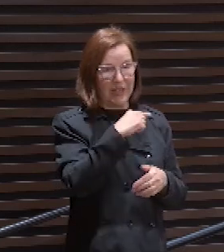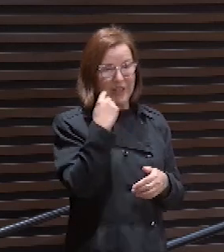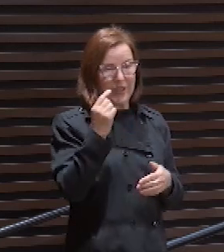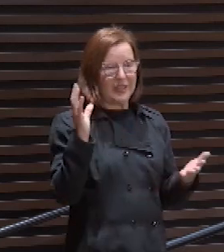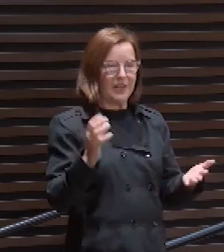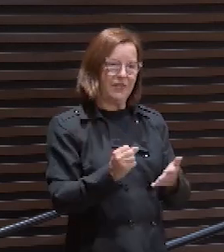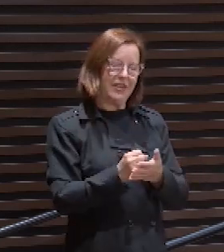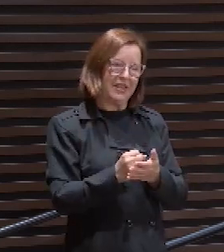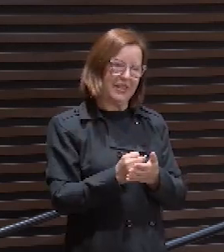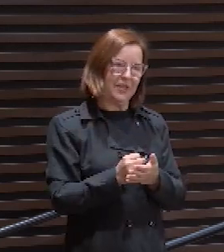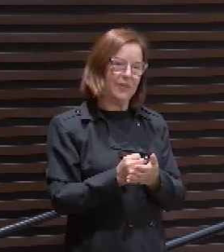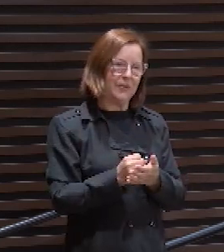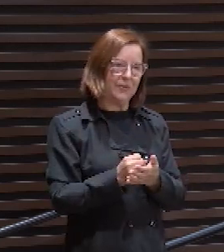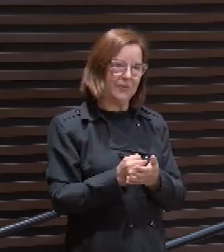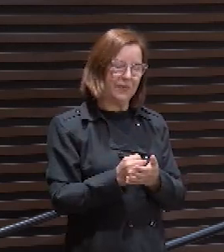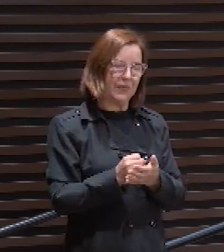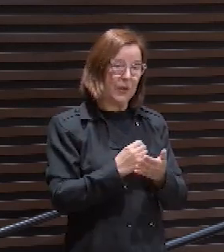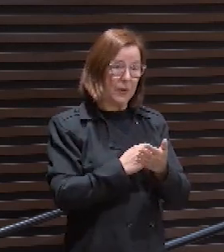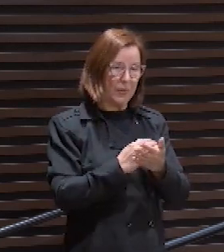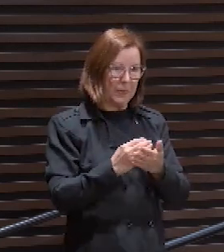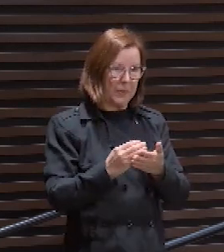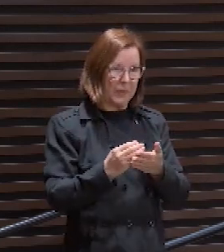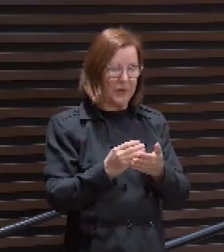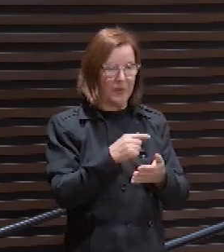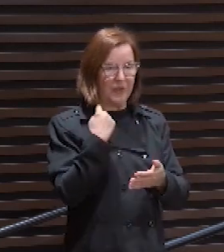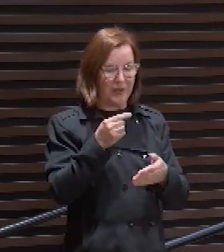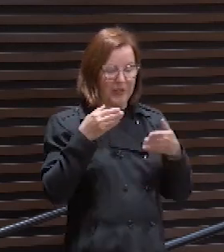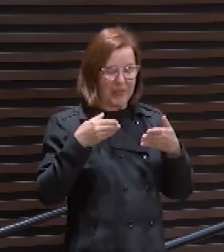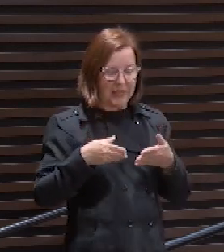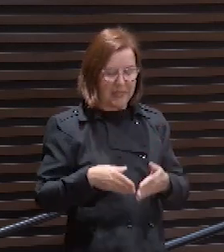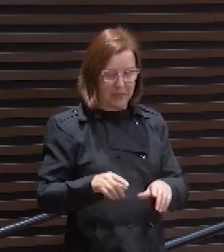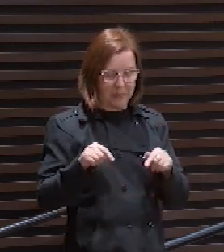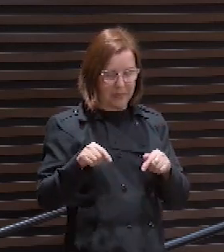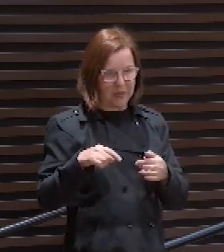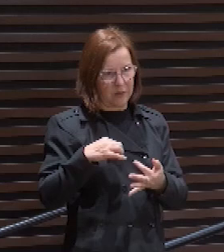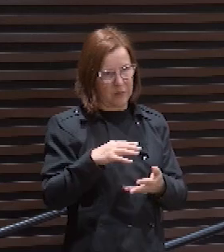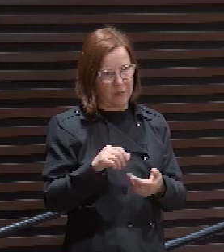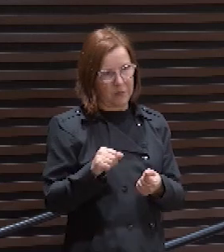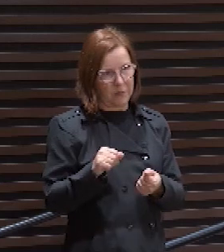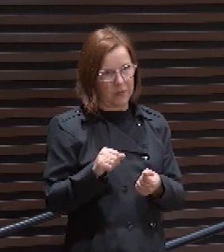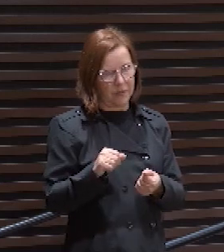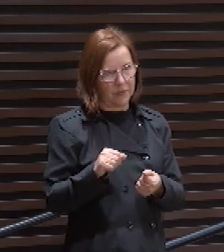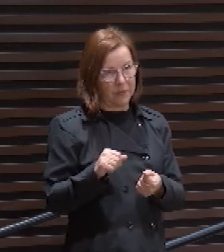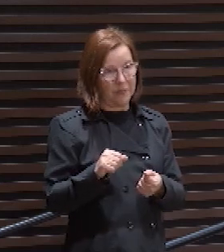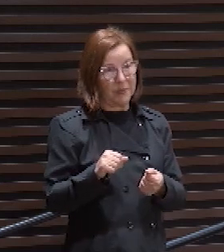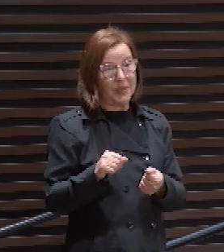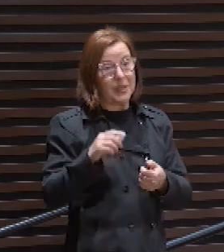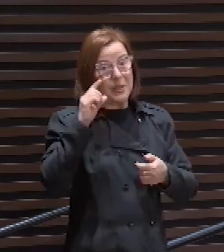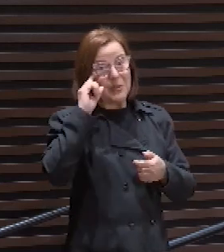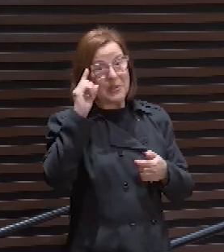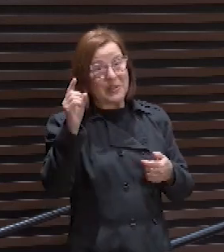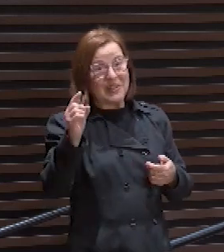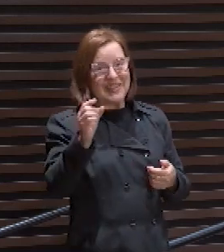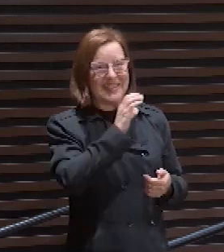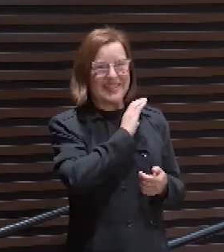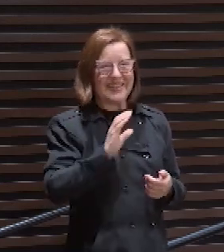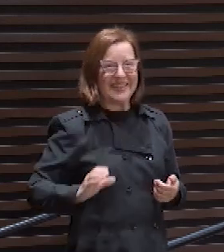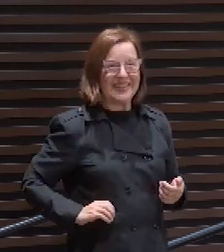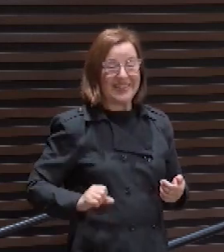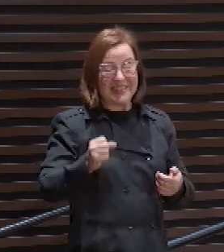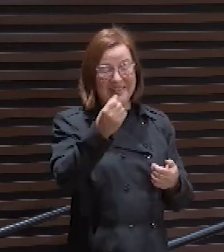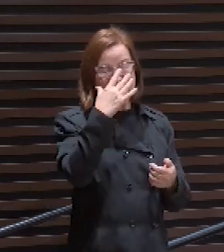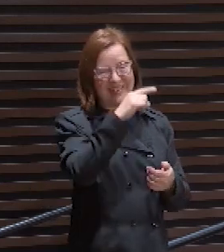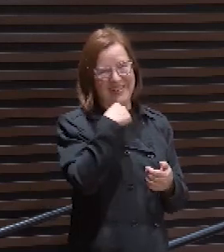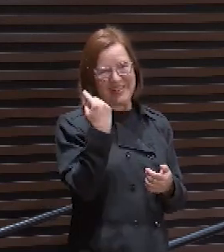neste mundo, vivemos em desobediência contra o Senhor, mas um dia que Cristo se revelou a nós. O dia em que a